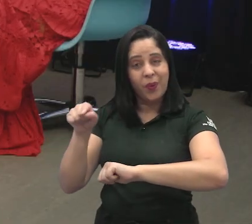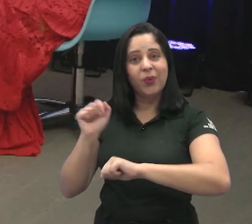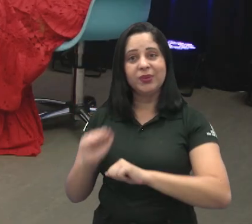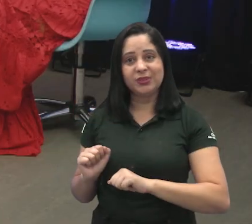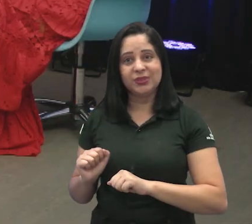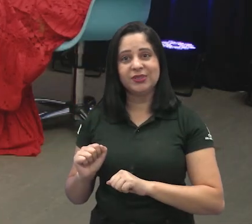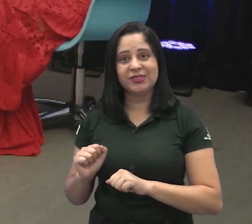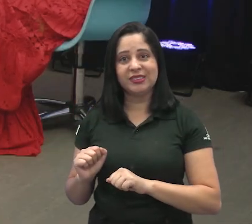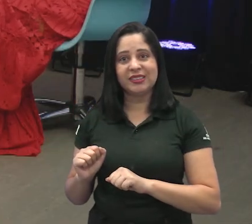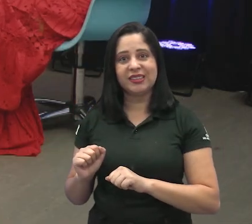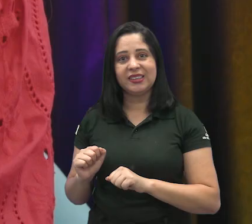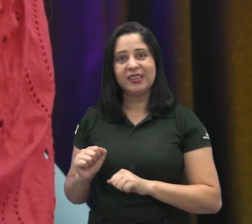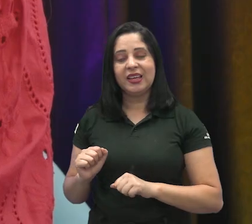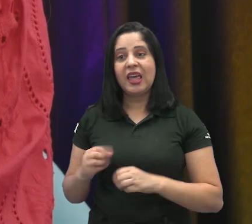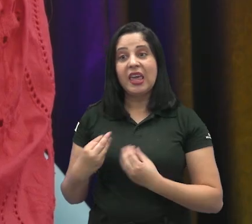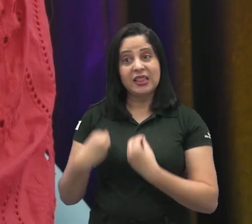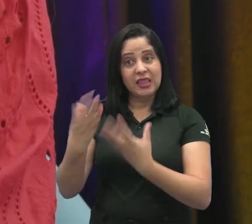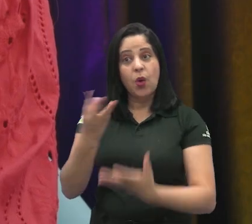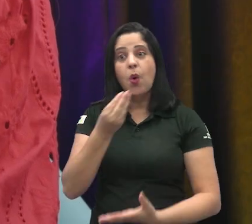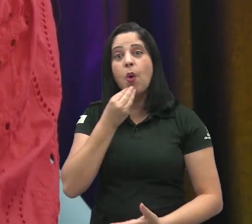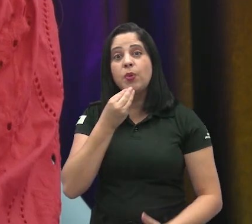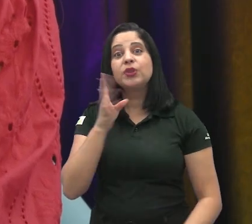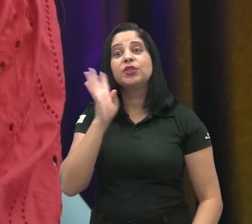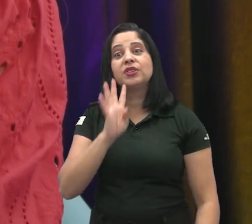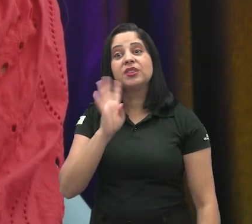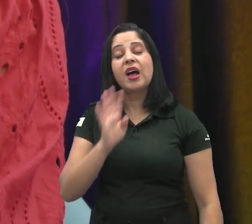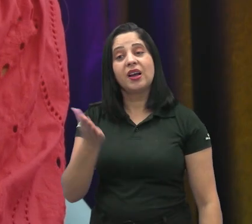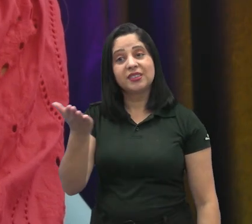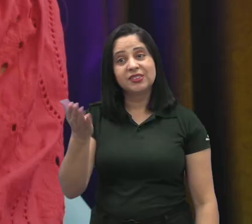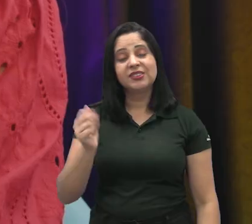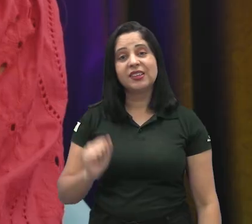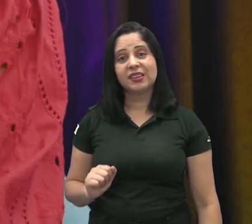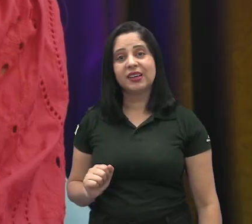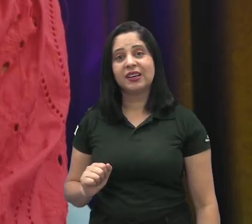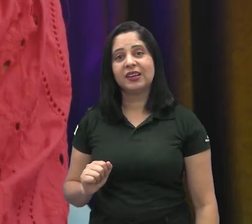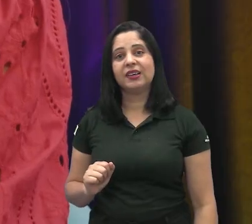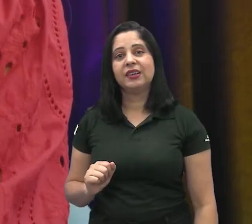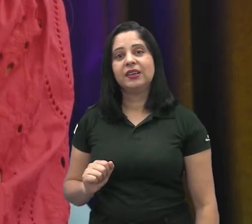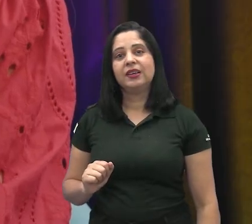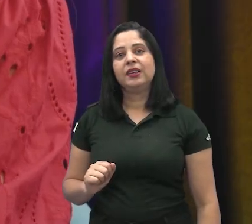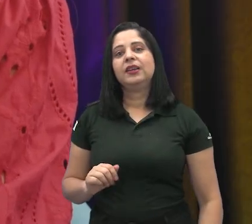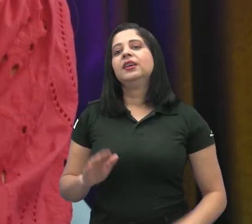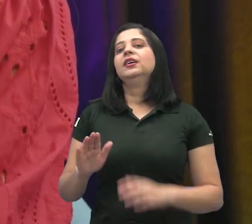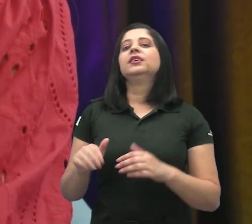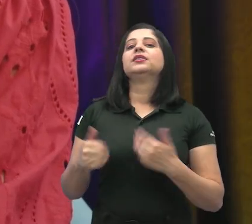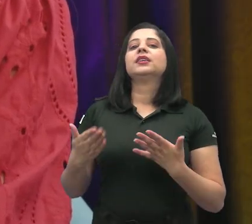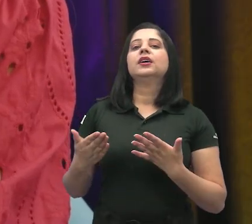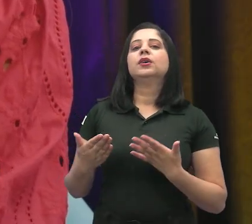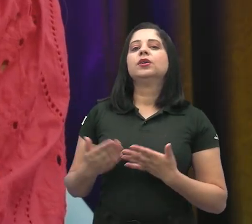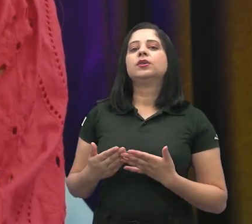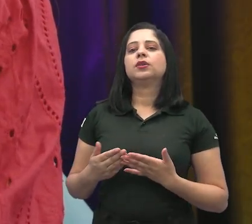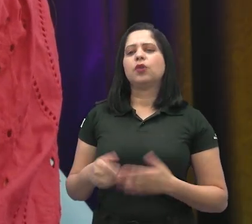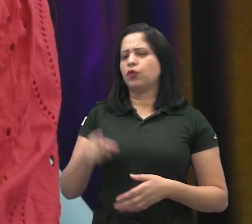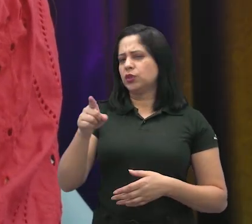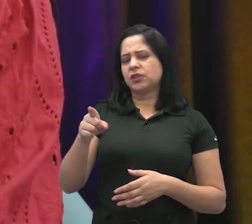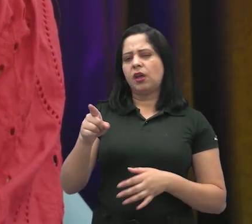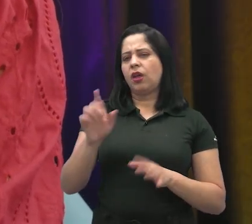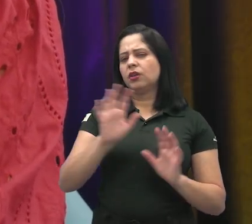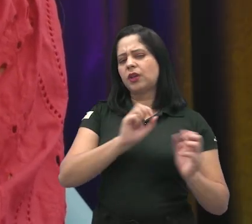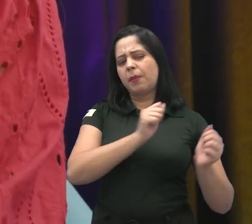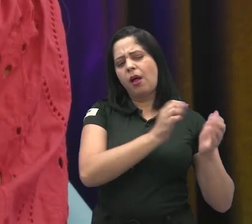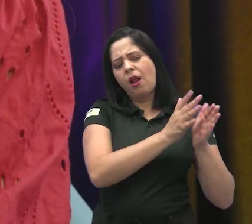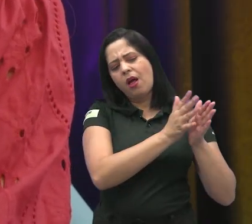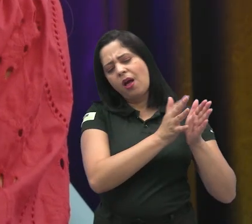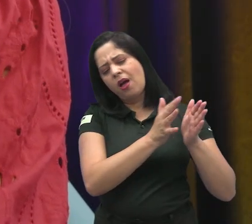lugar que deu para ele uma oportunidade muito legal, que foi o que ele acabou de falar para gente. Então fala assim, quais assuntos de tudo que você